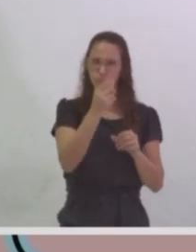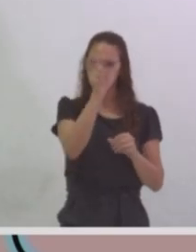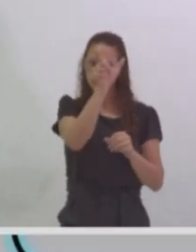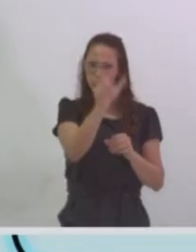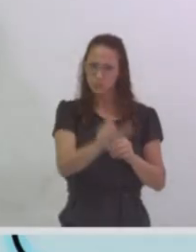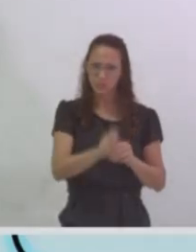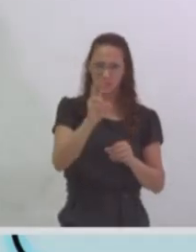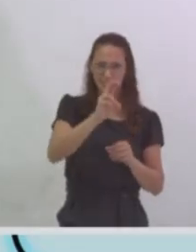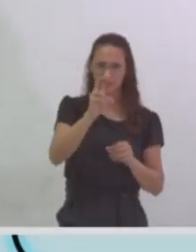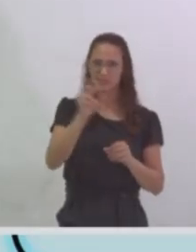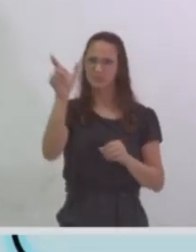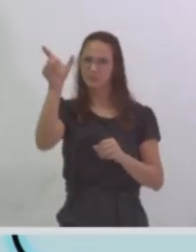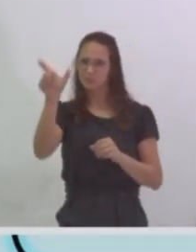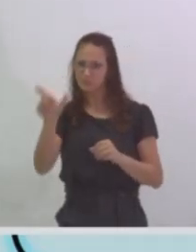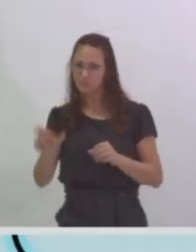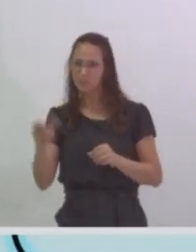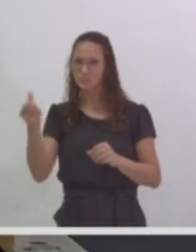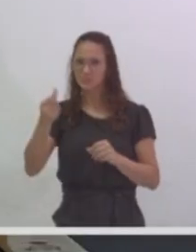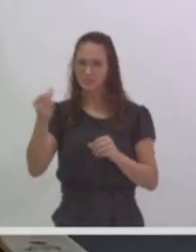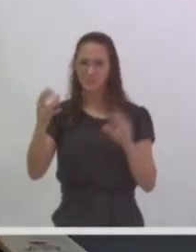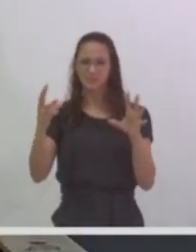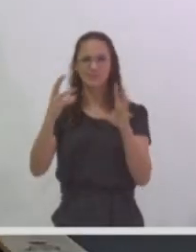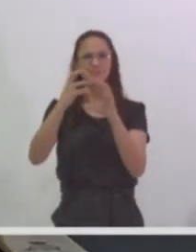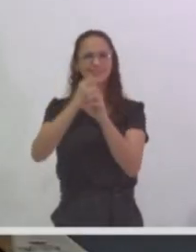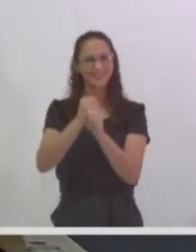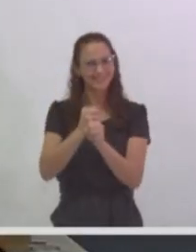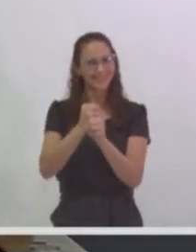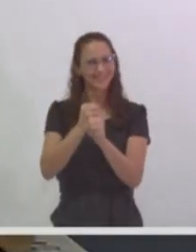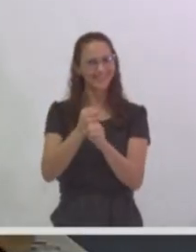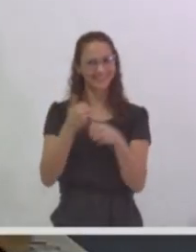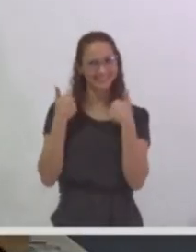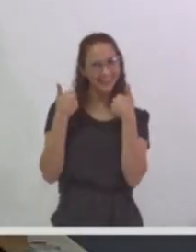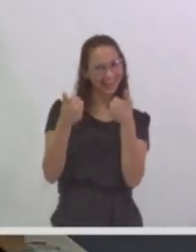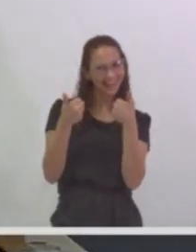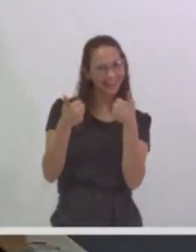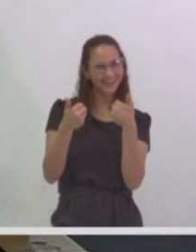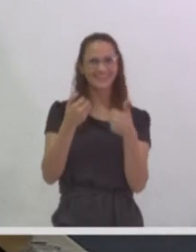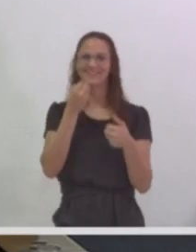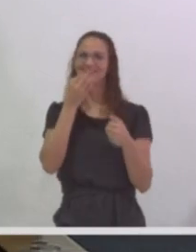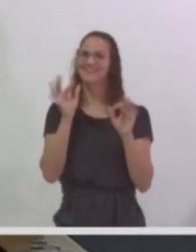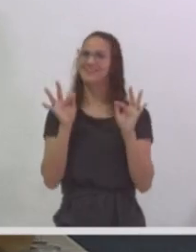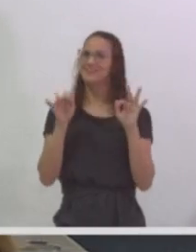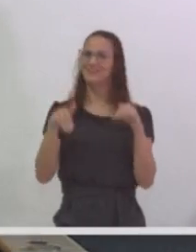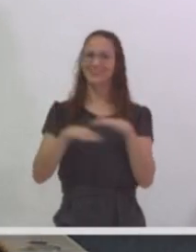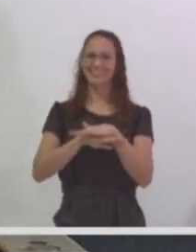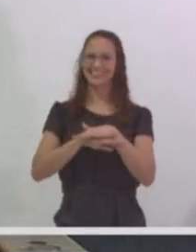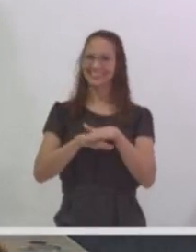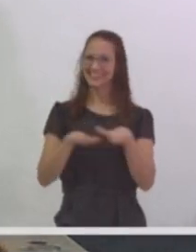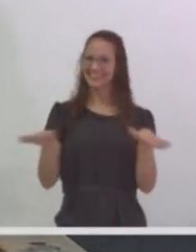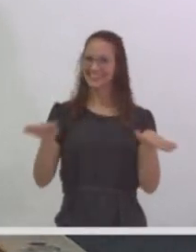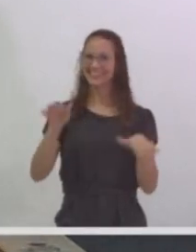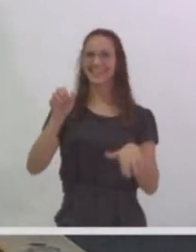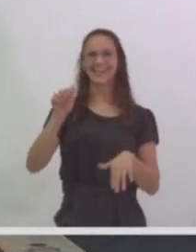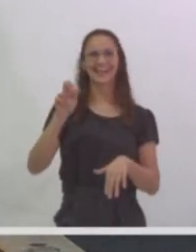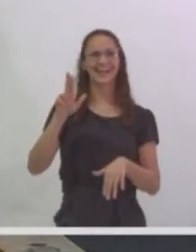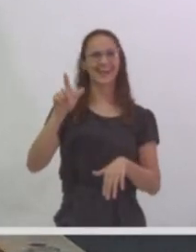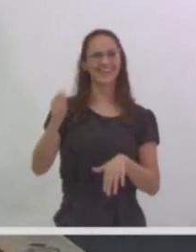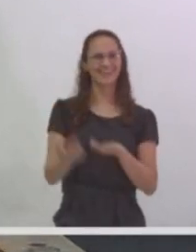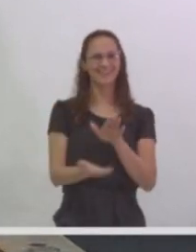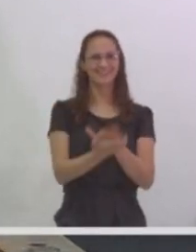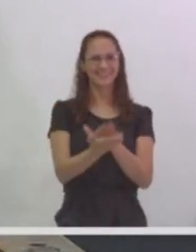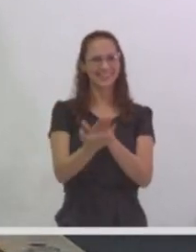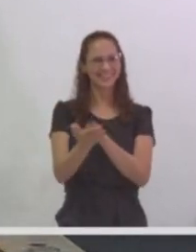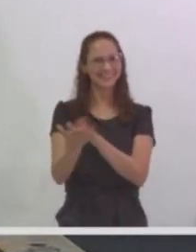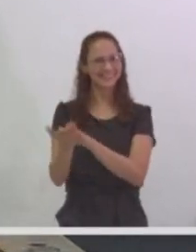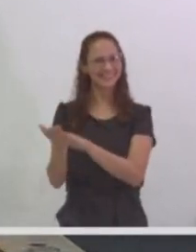Tá legal? Beleza! Chegamos ao final da nossa aula. Que legal! Todos de parabéns. Mas,